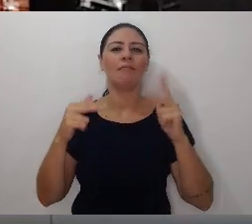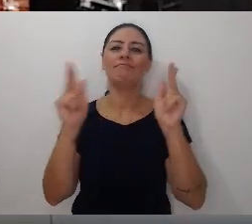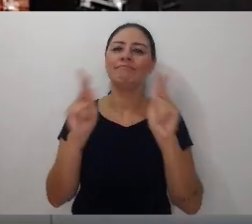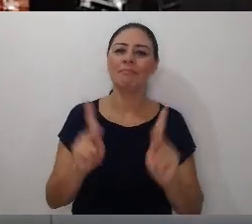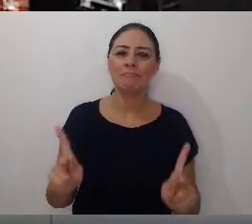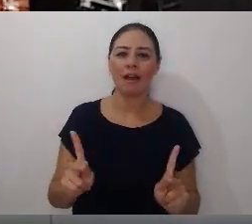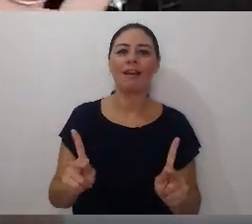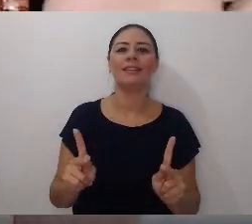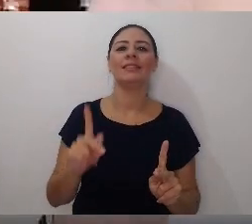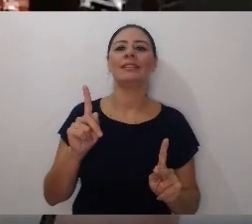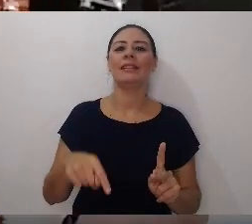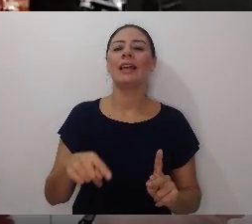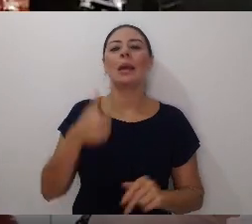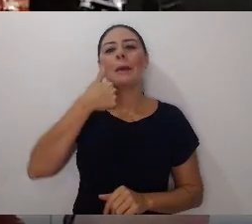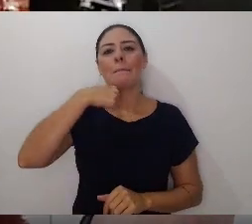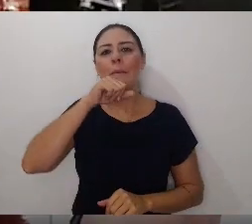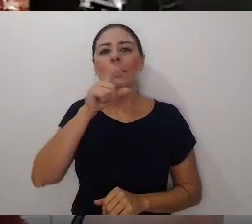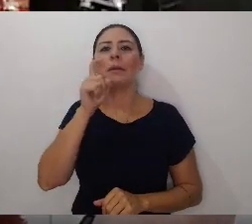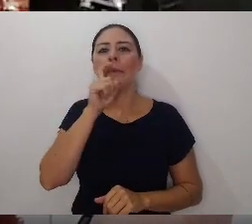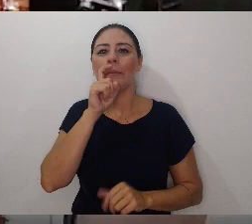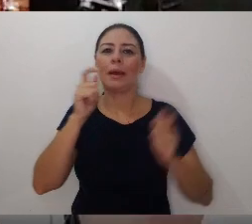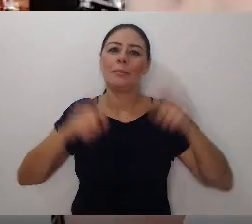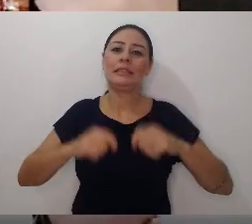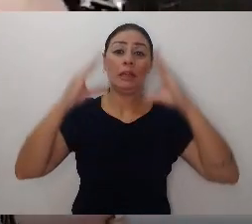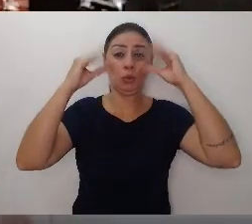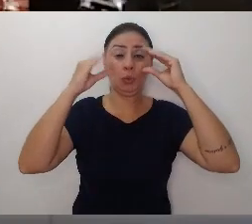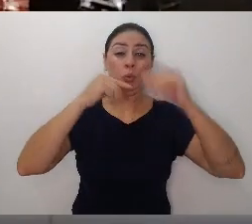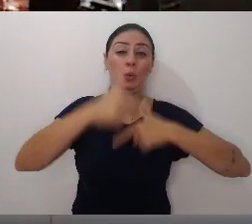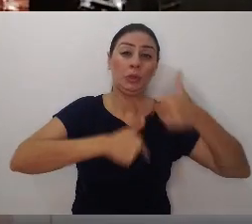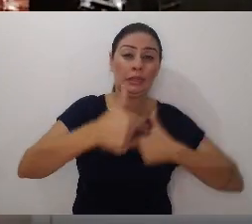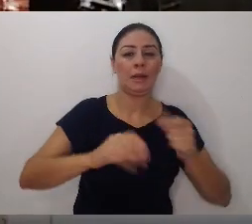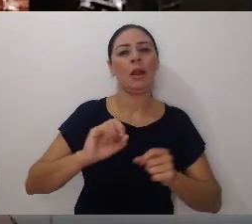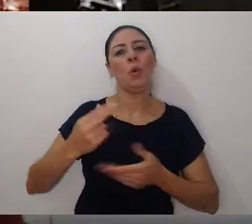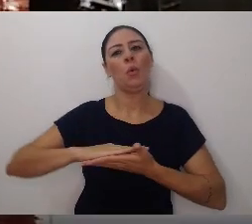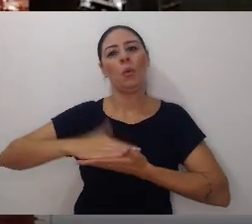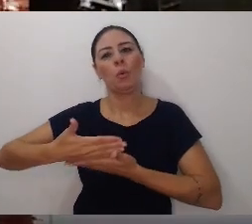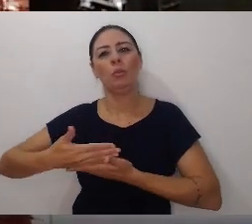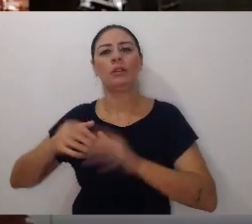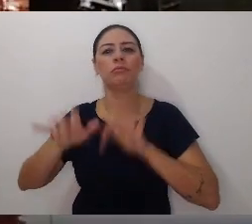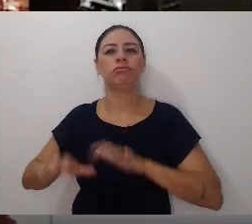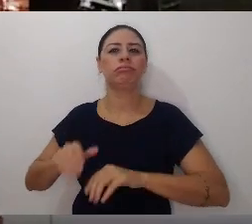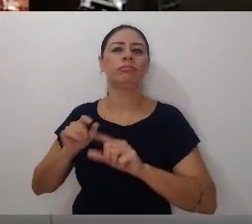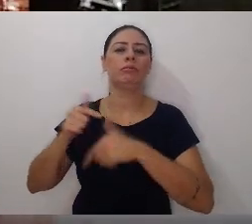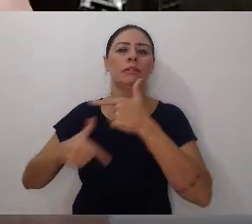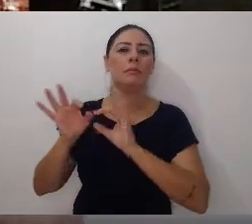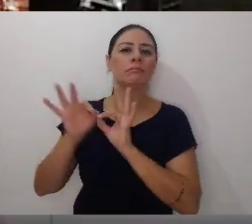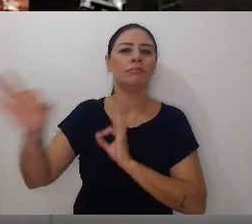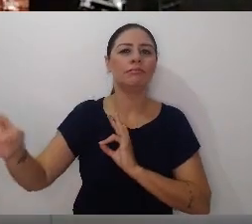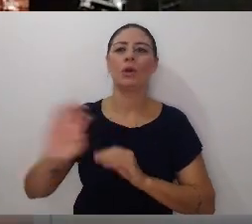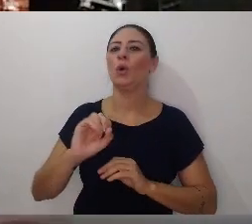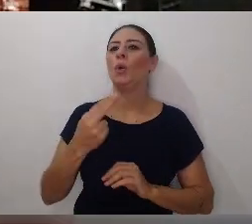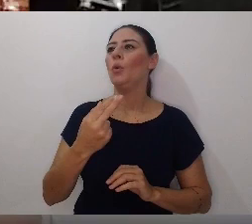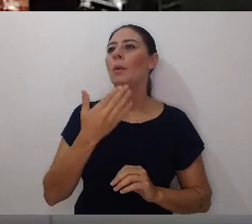uma harmonização no lar. De forma que aquelas mães, aqueles pais que precisam trabalhar de noite, ou em